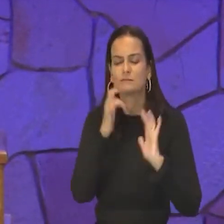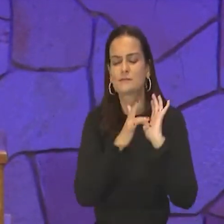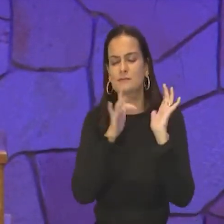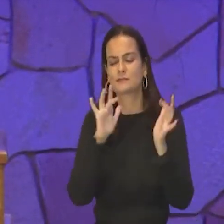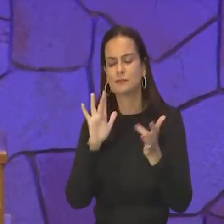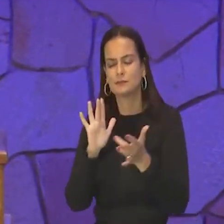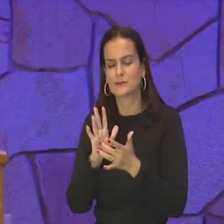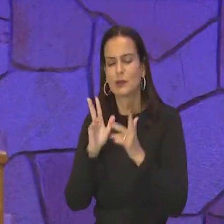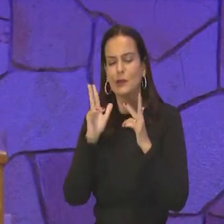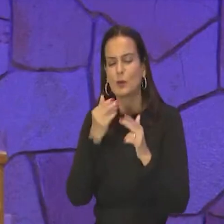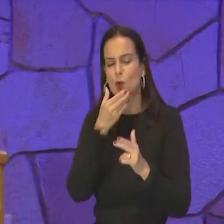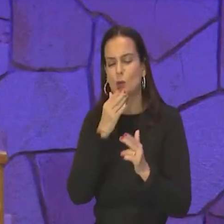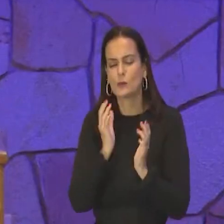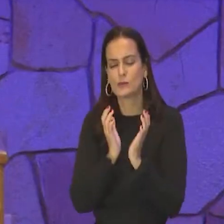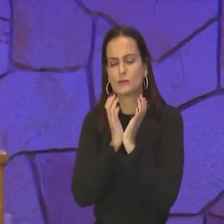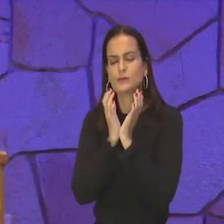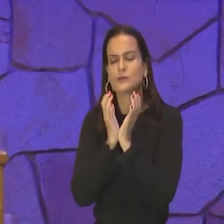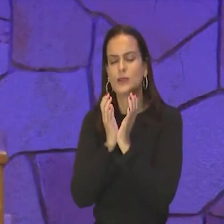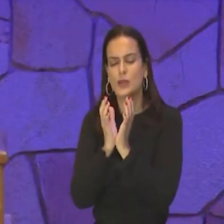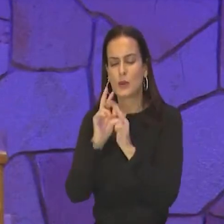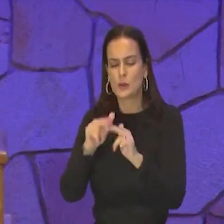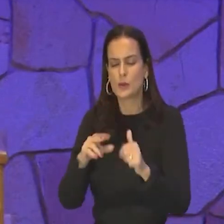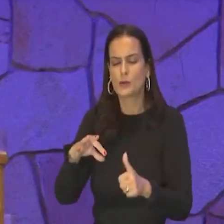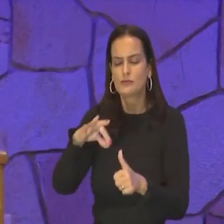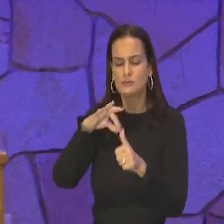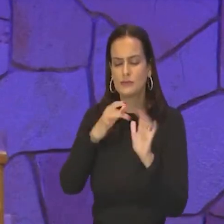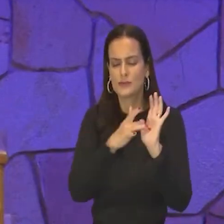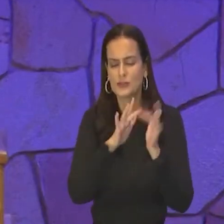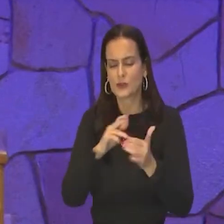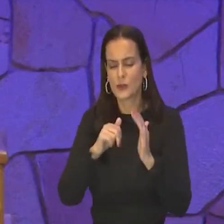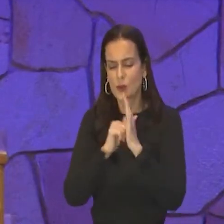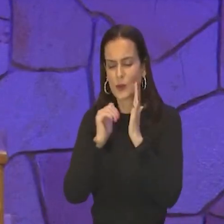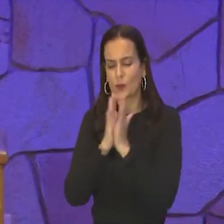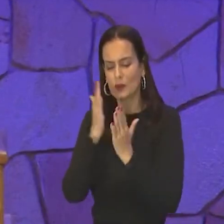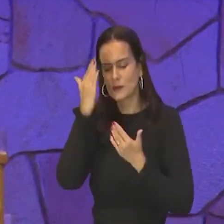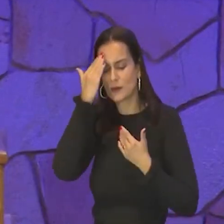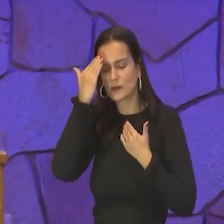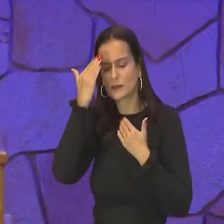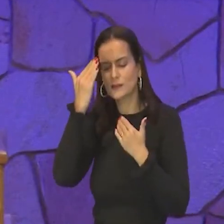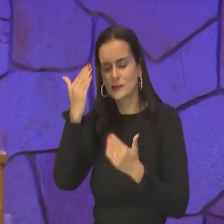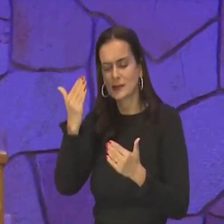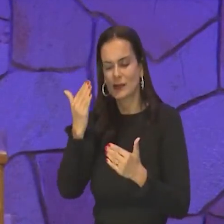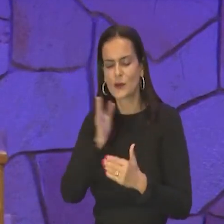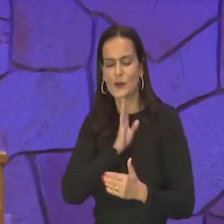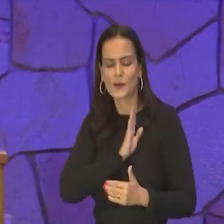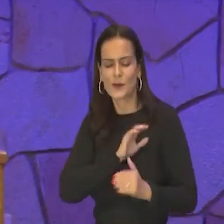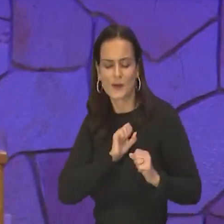a ceia do Senhor. Em Cristo Jesus nós oramos, Te agradecemos e com o nosso